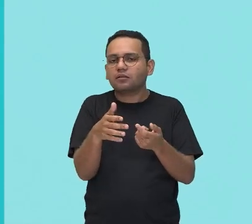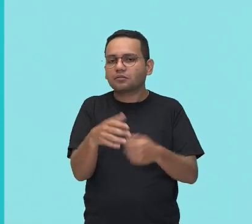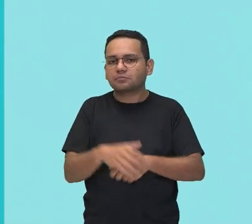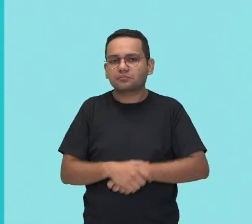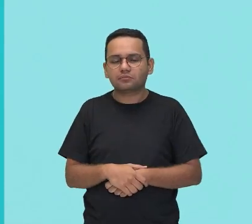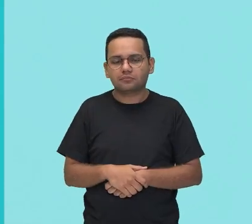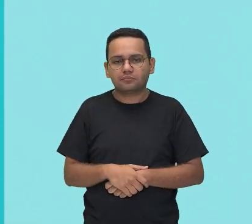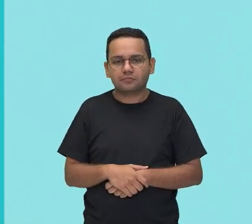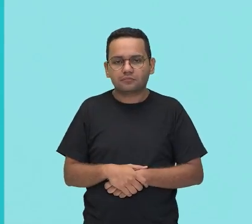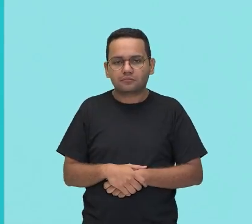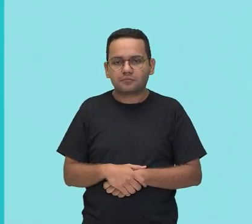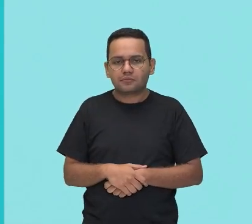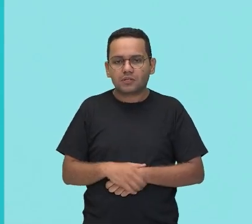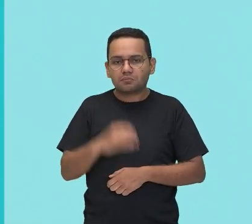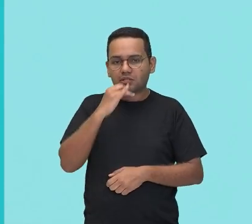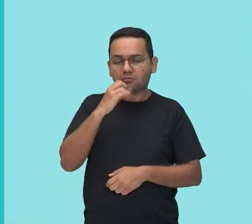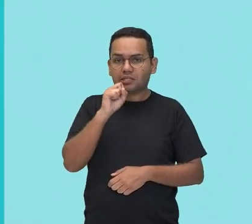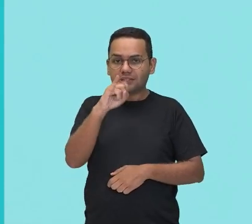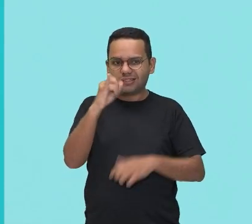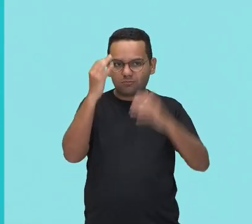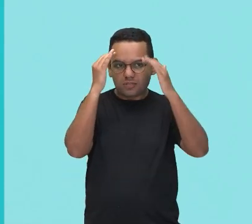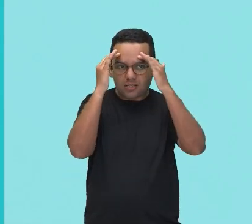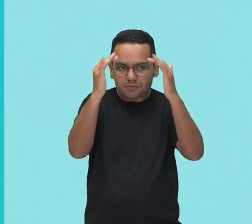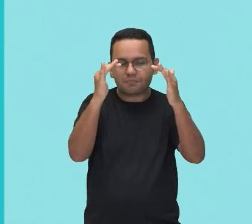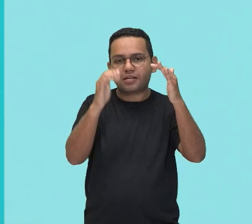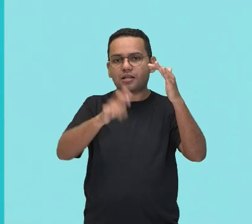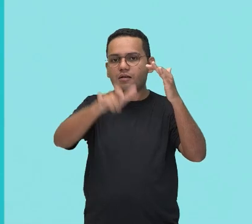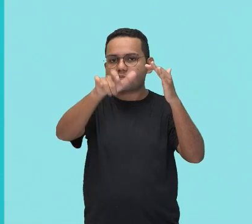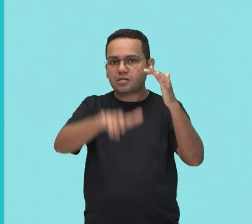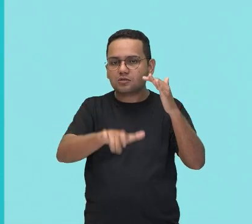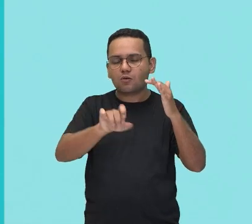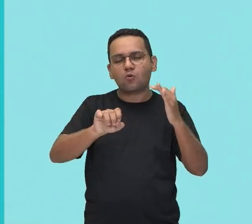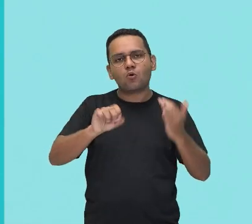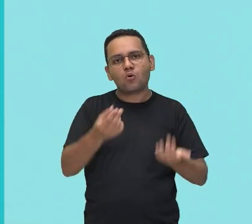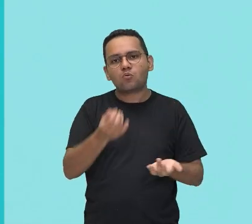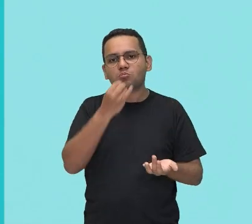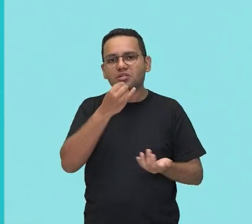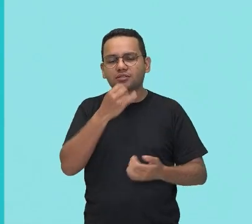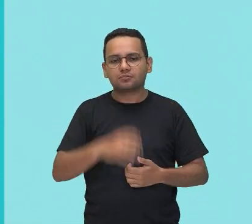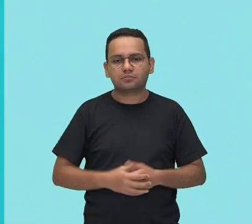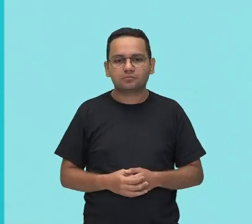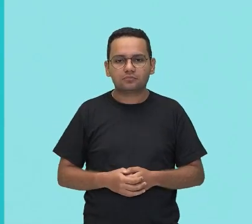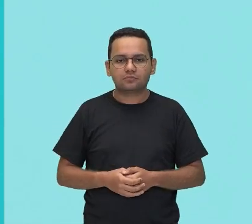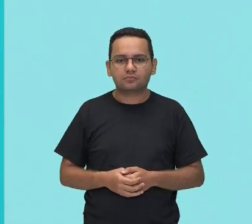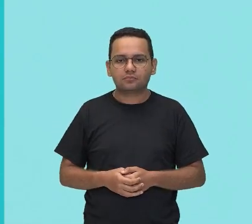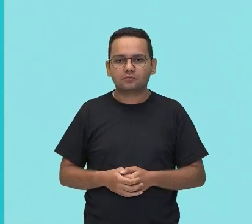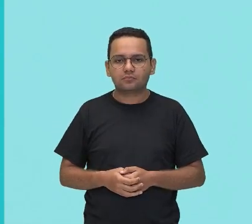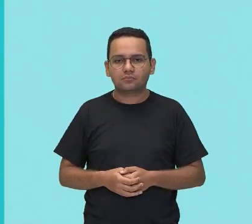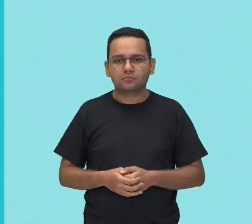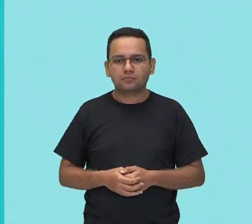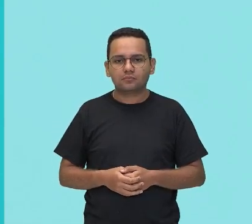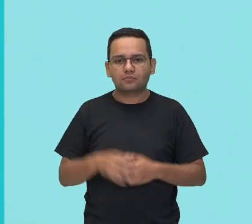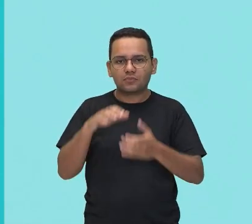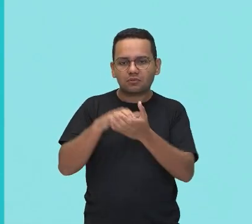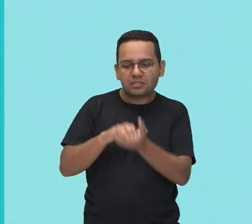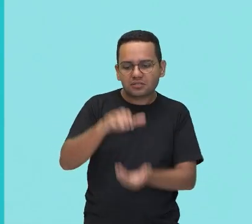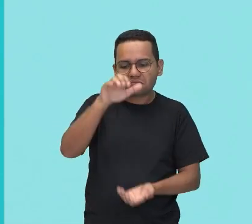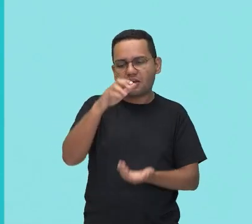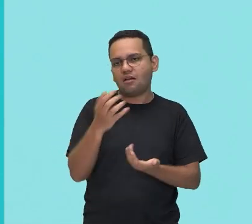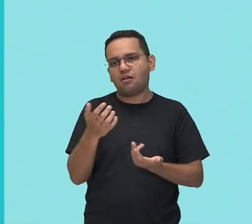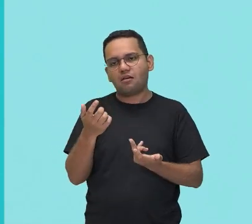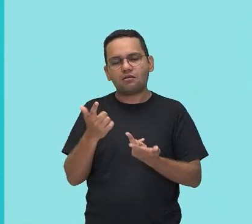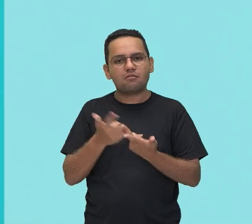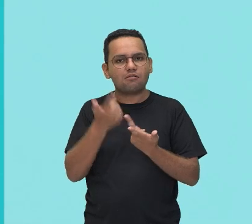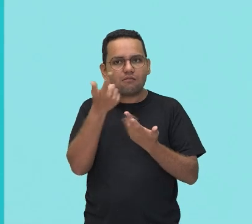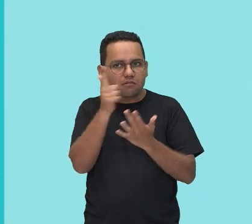você aprende a respeitar o outro, aprende a questão de respeito com os mais velhos, de saber que